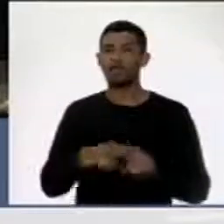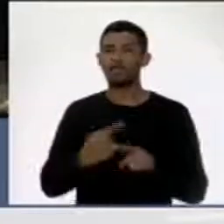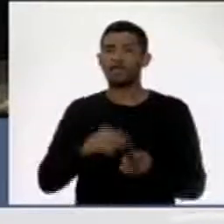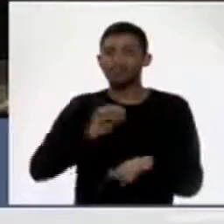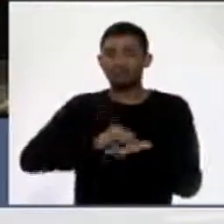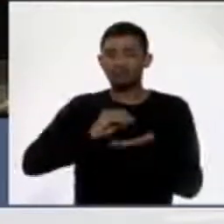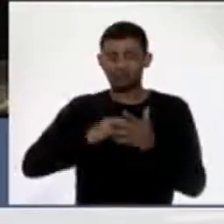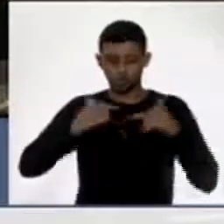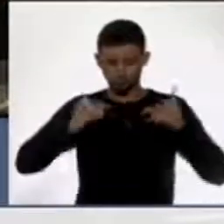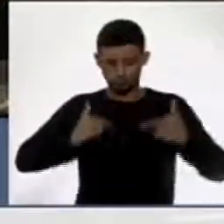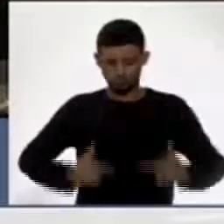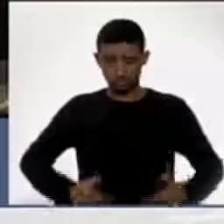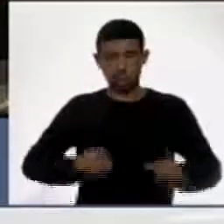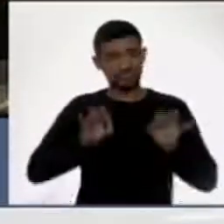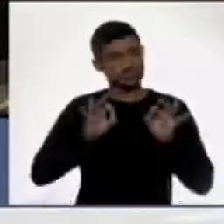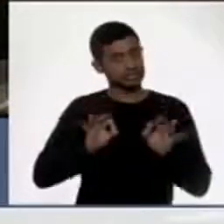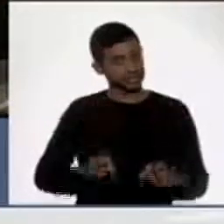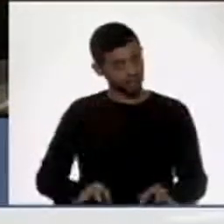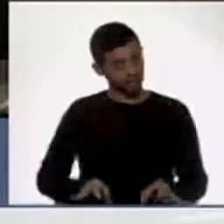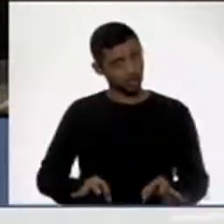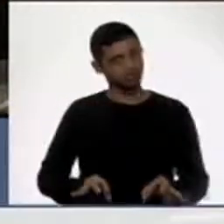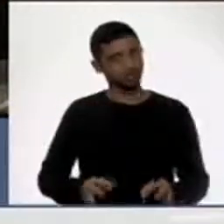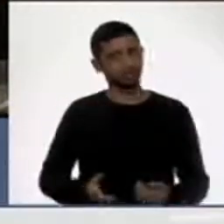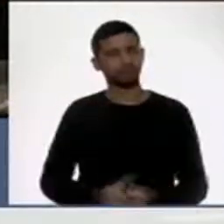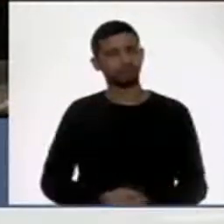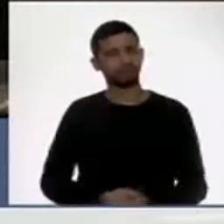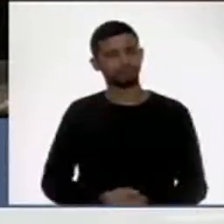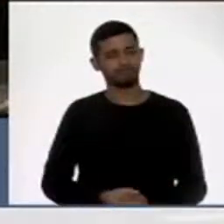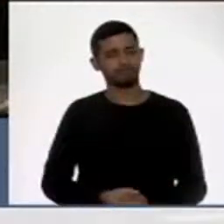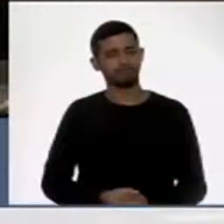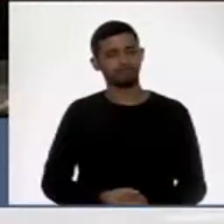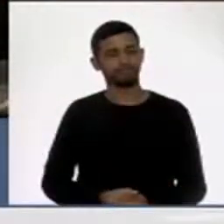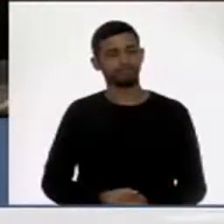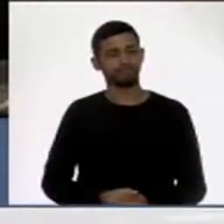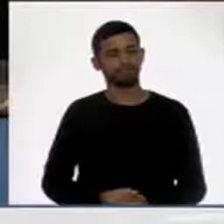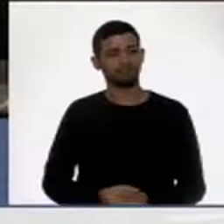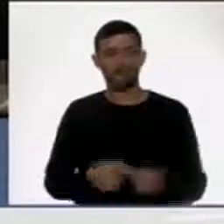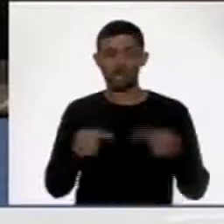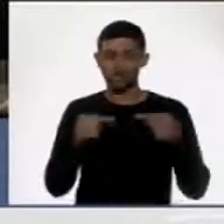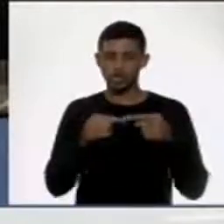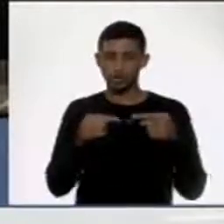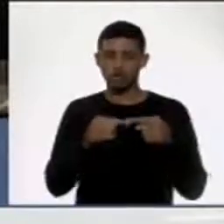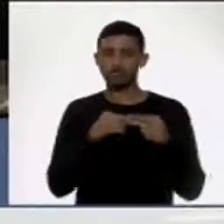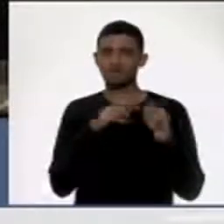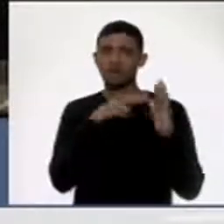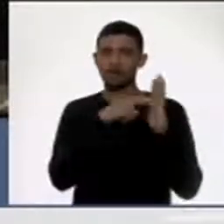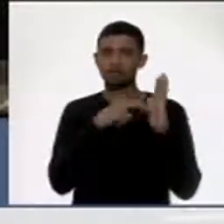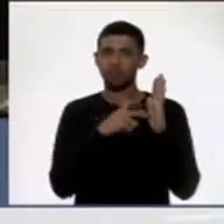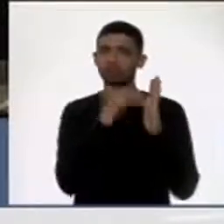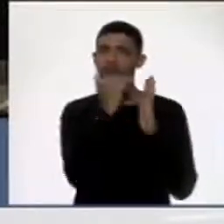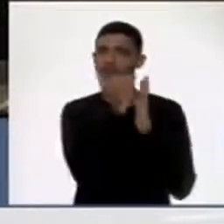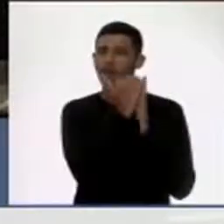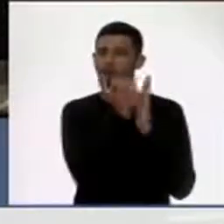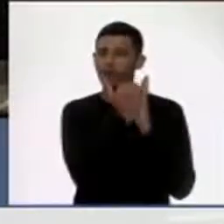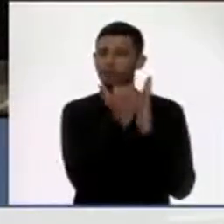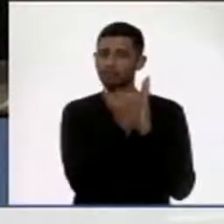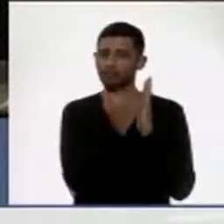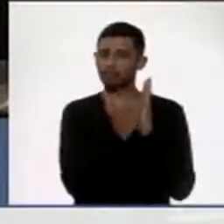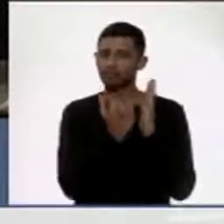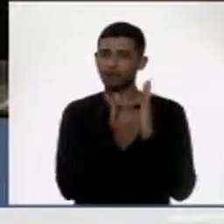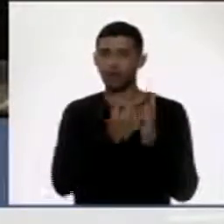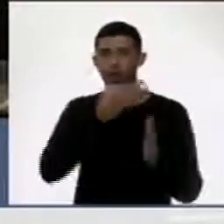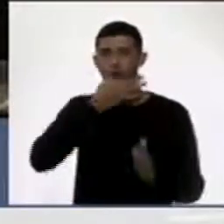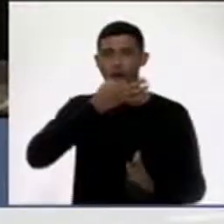comportamento que se coadunava com o que se espera, sob o ponto de